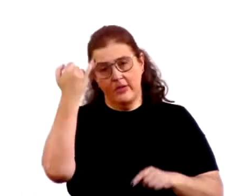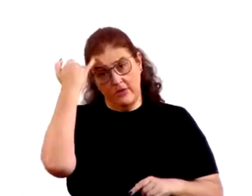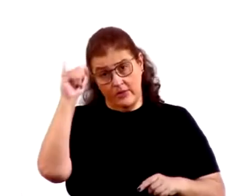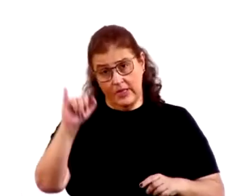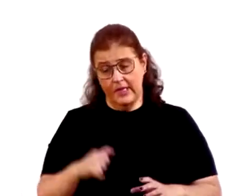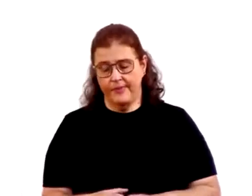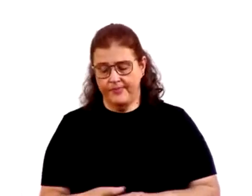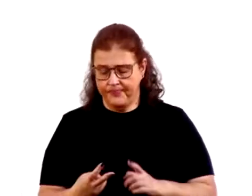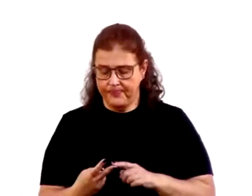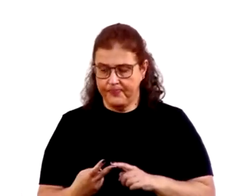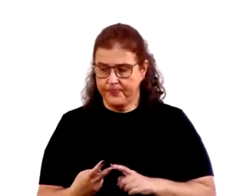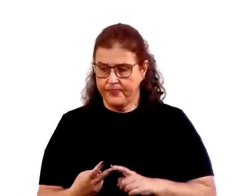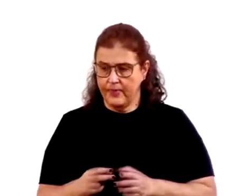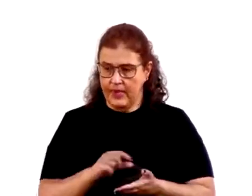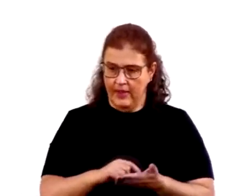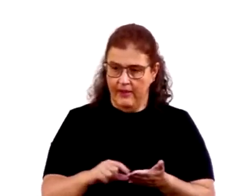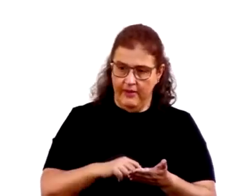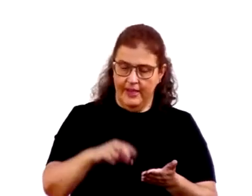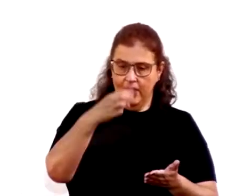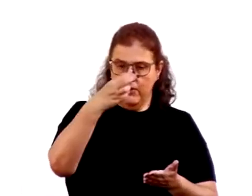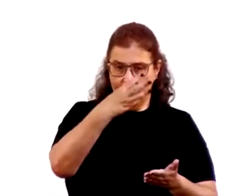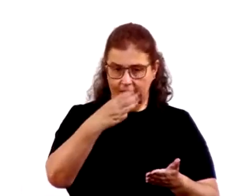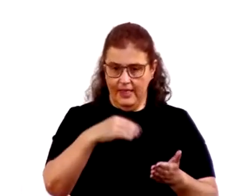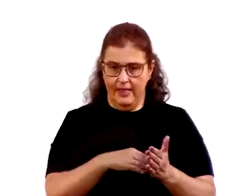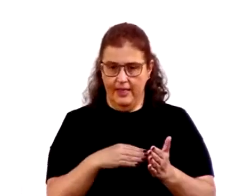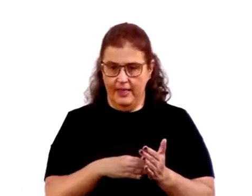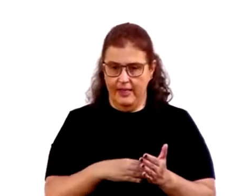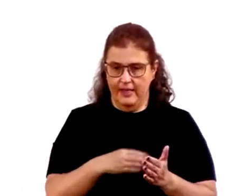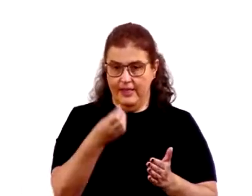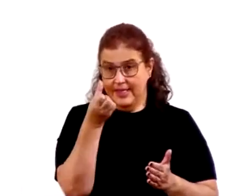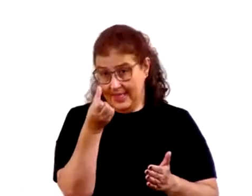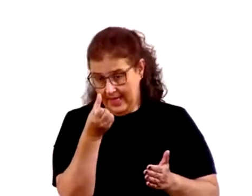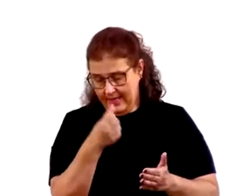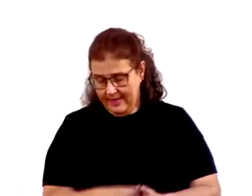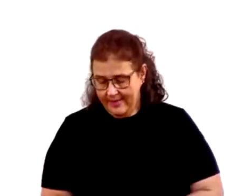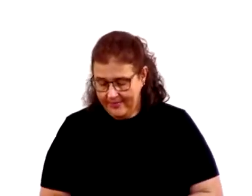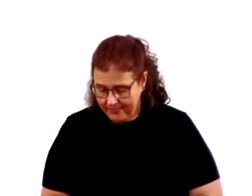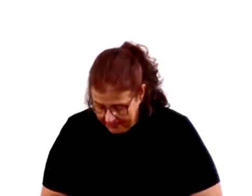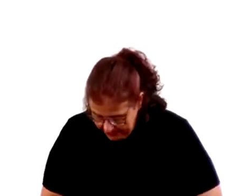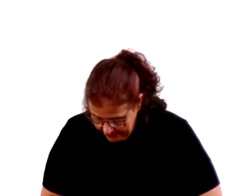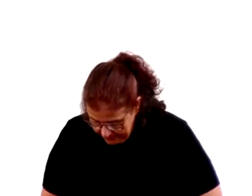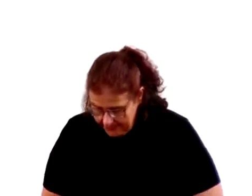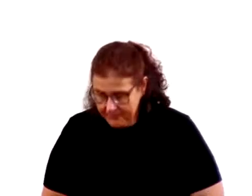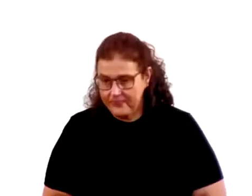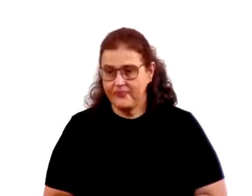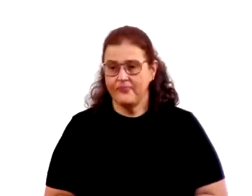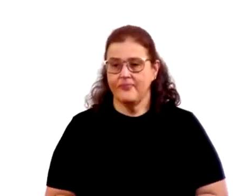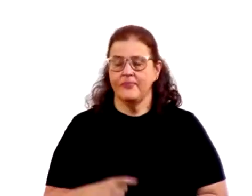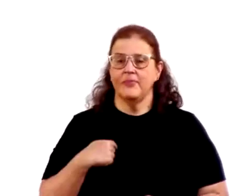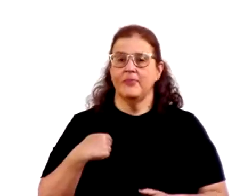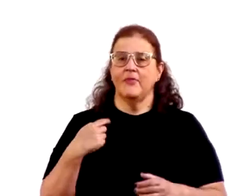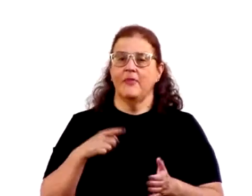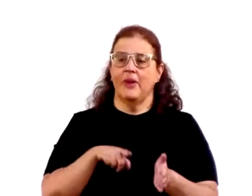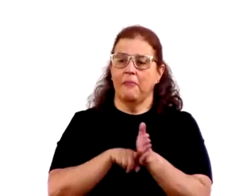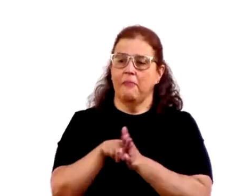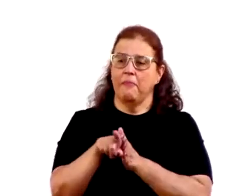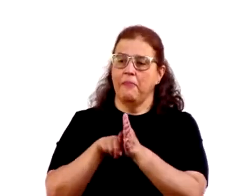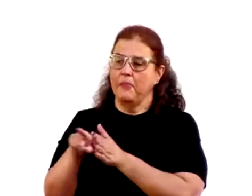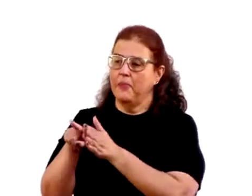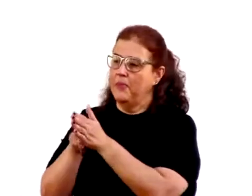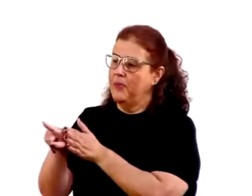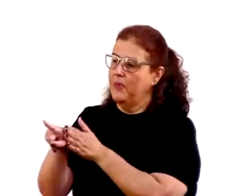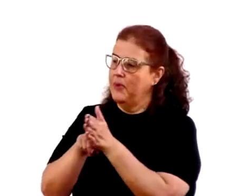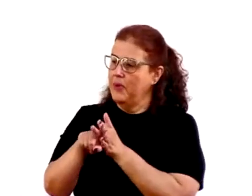nos versículos 3 até o versículo 6, vai com perguntas.